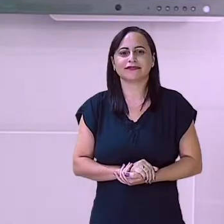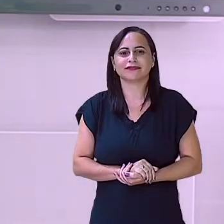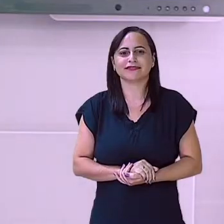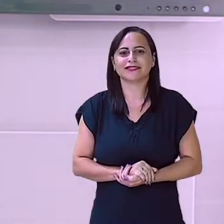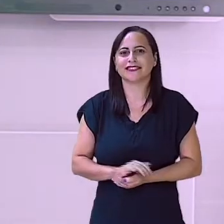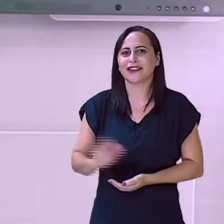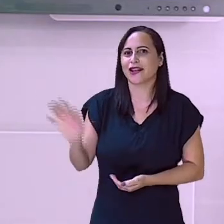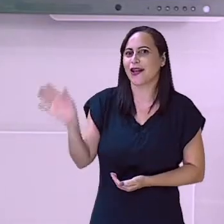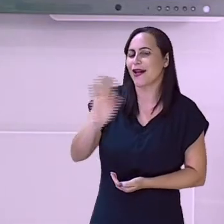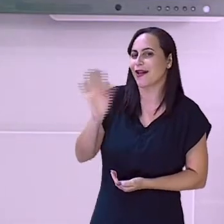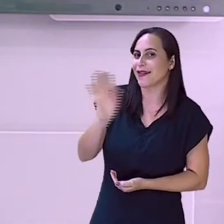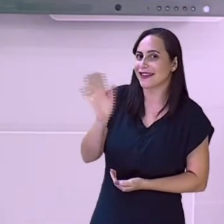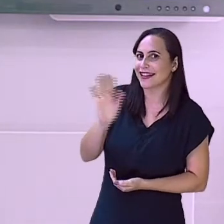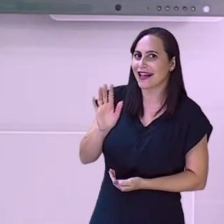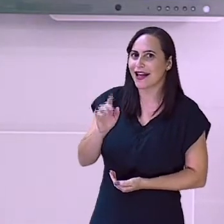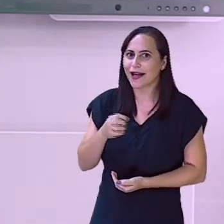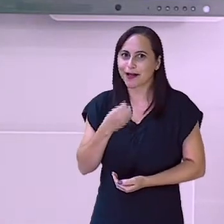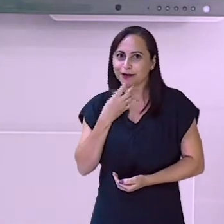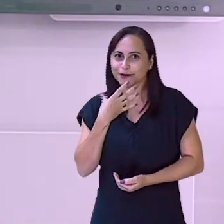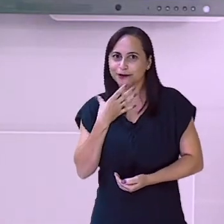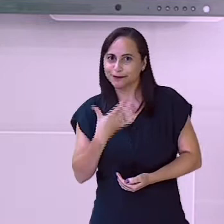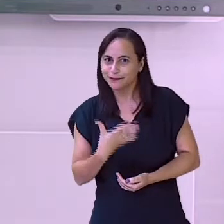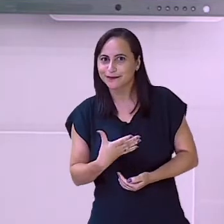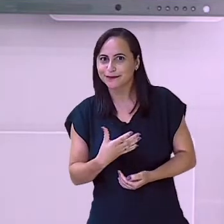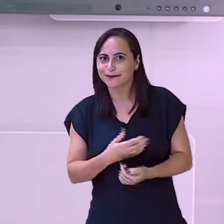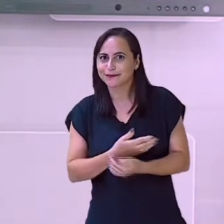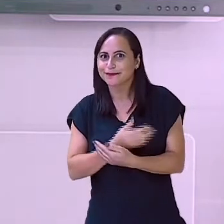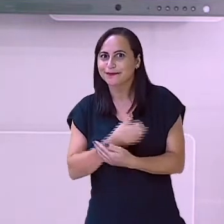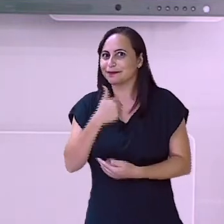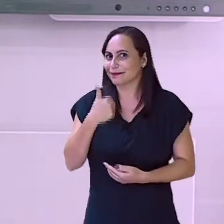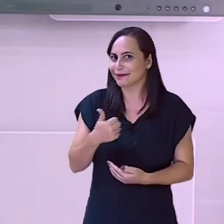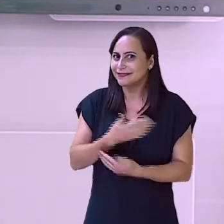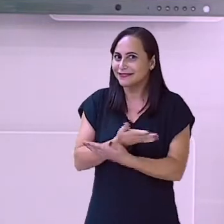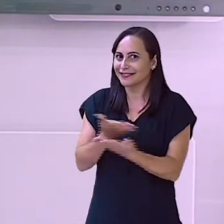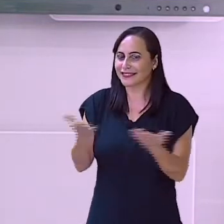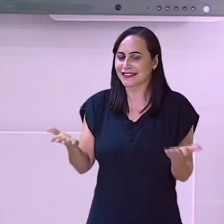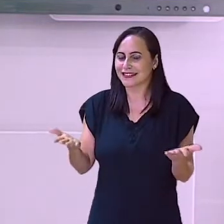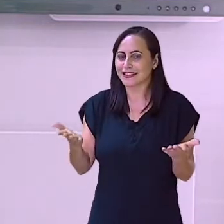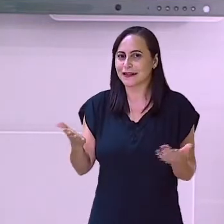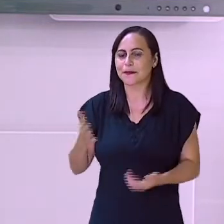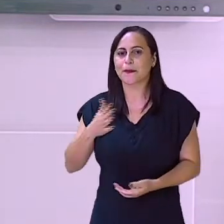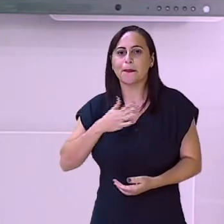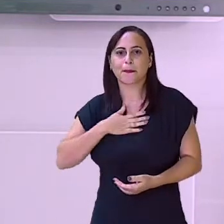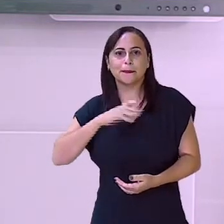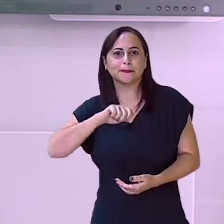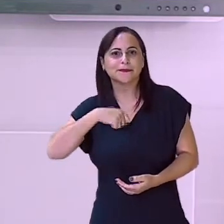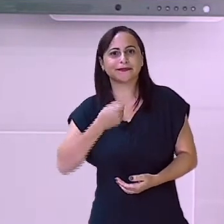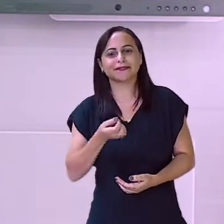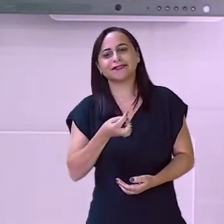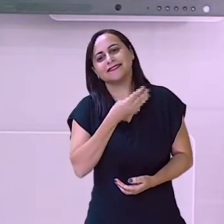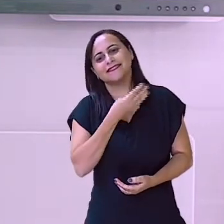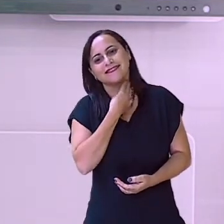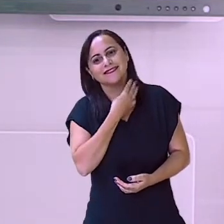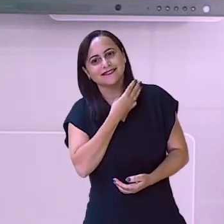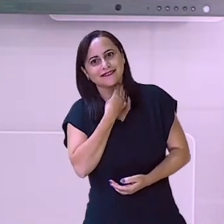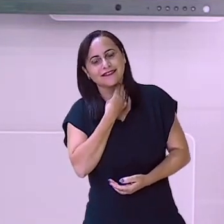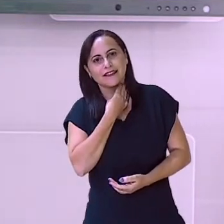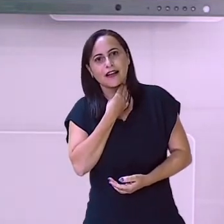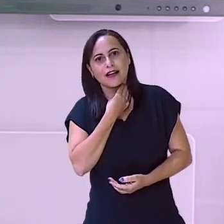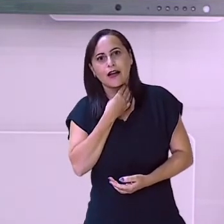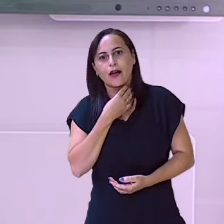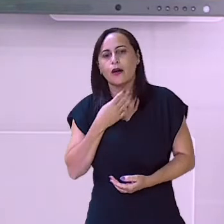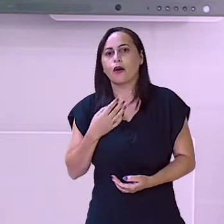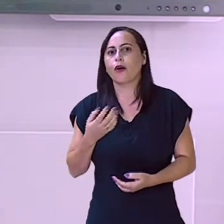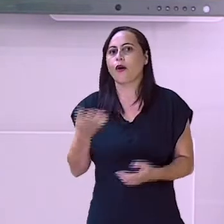Olá, galera do quinto ano, tudo bem com vocês? Para quem não me conhece, sou a professora Majoelza Sloring. Nós vamos estudar